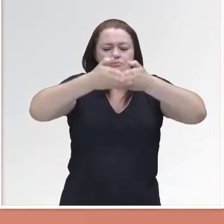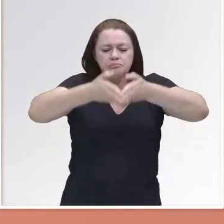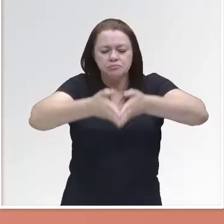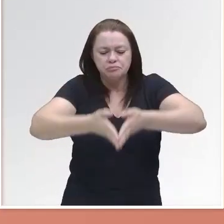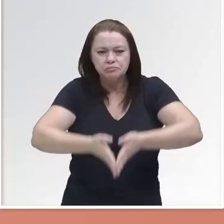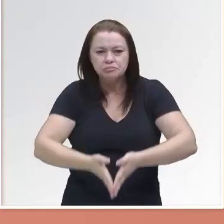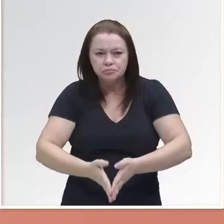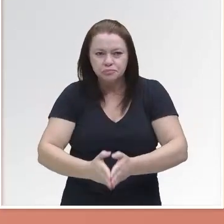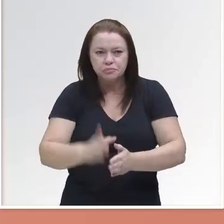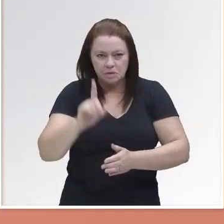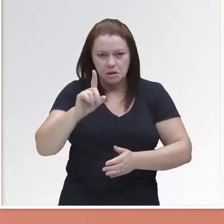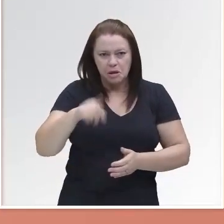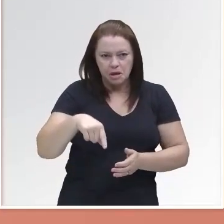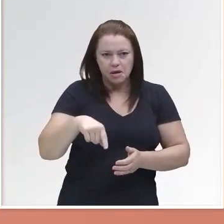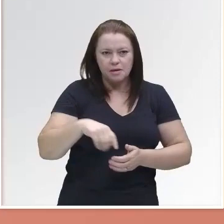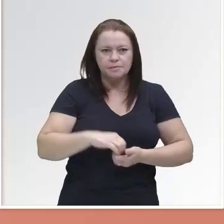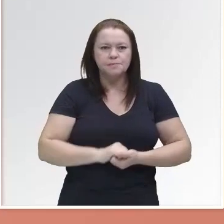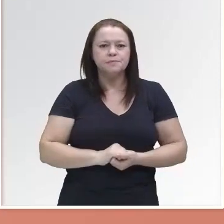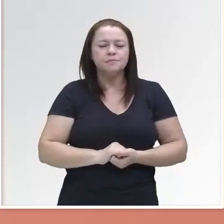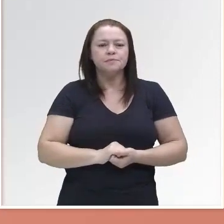naufragado?